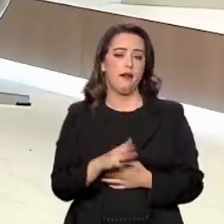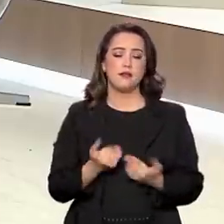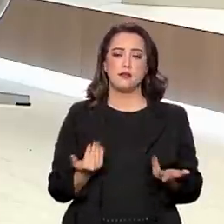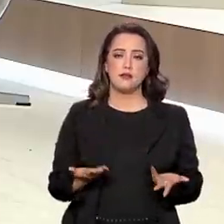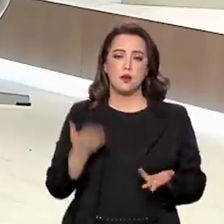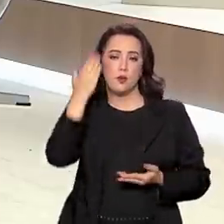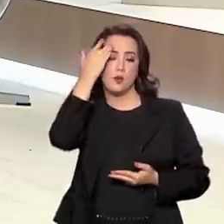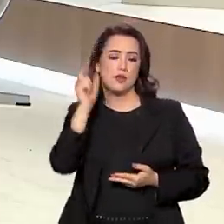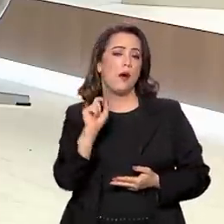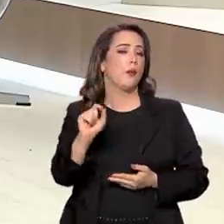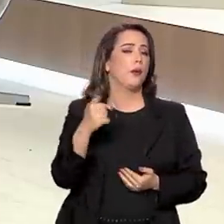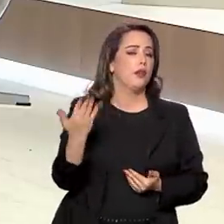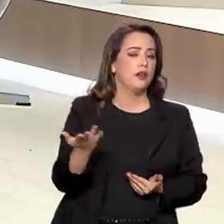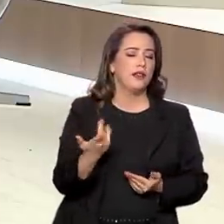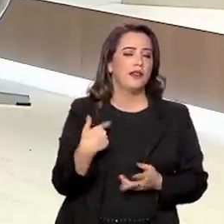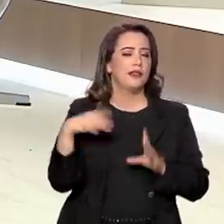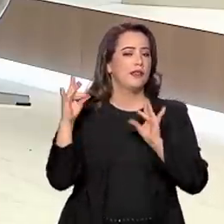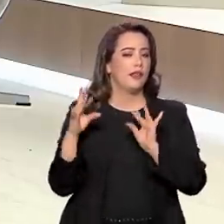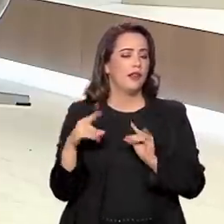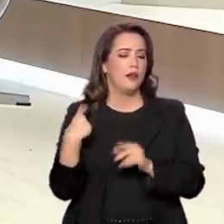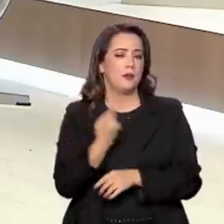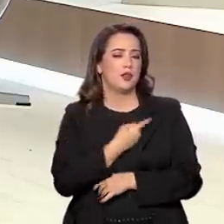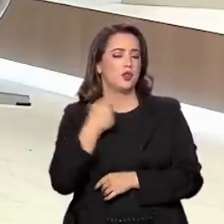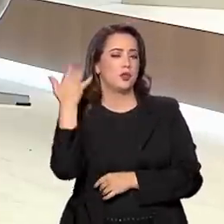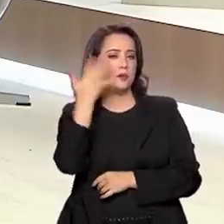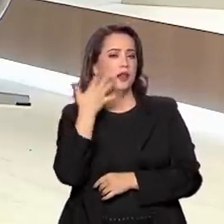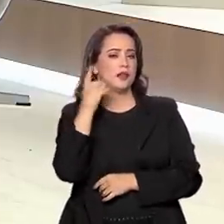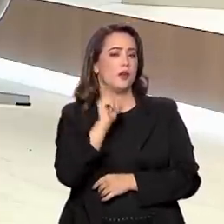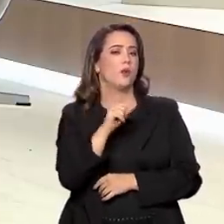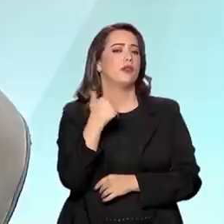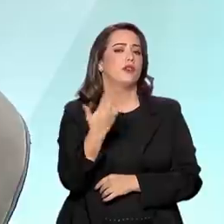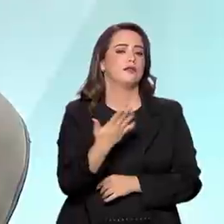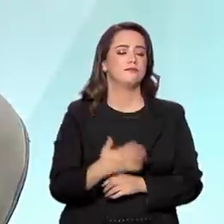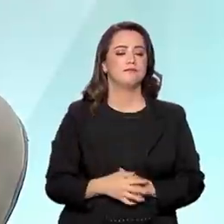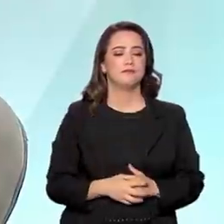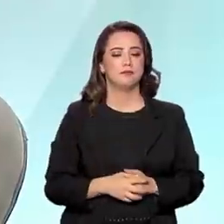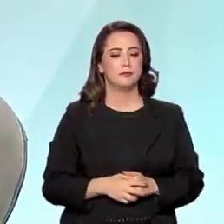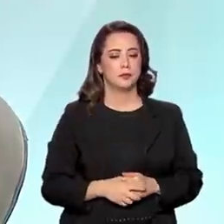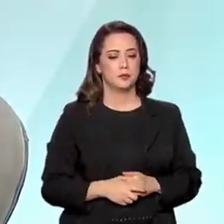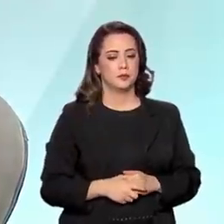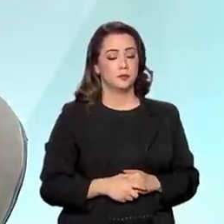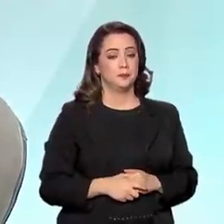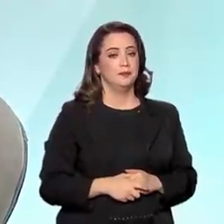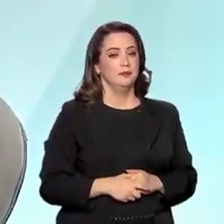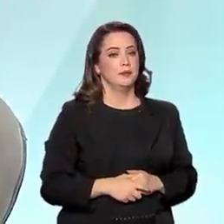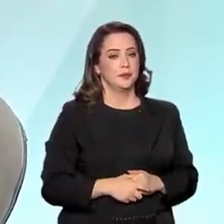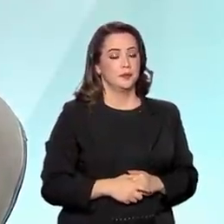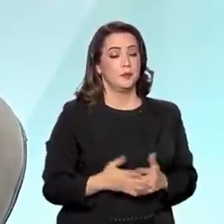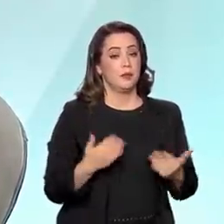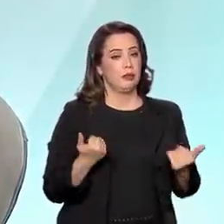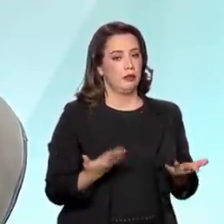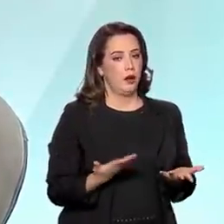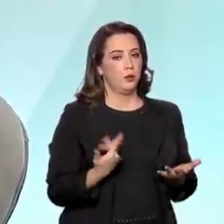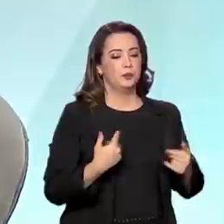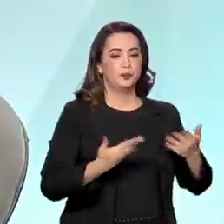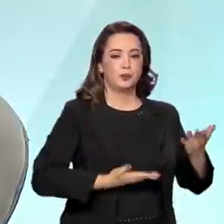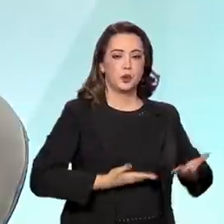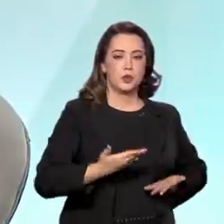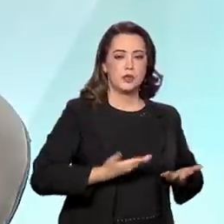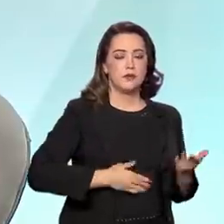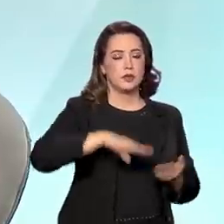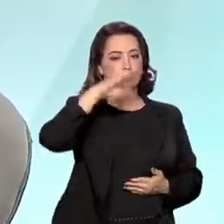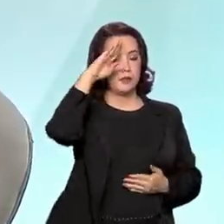o serviço militar traga para gente um pouquinho né a explicação disso por favor então o serviço militar é um